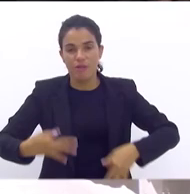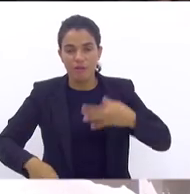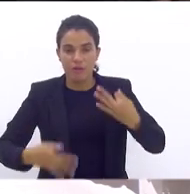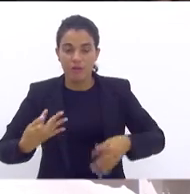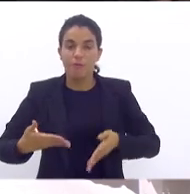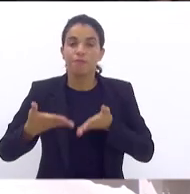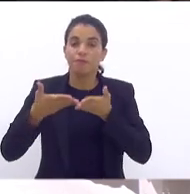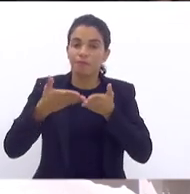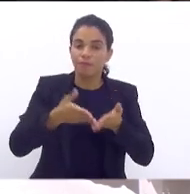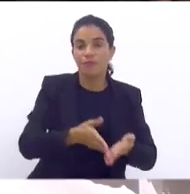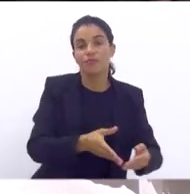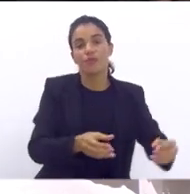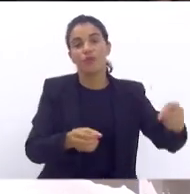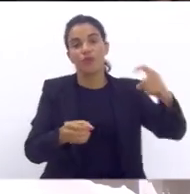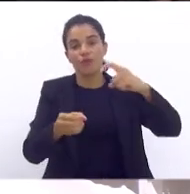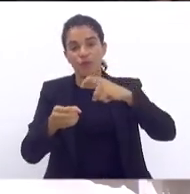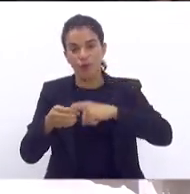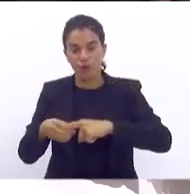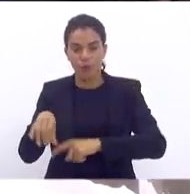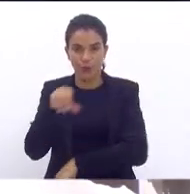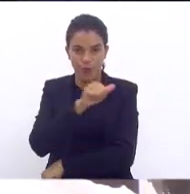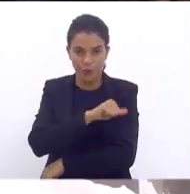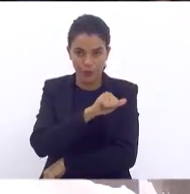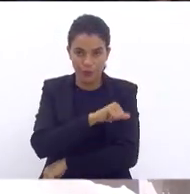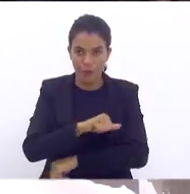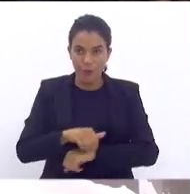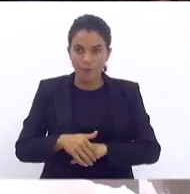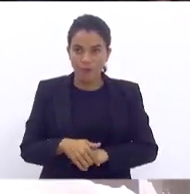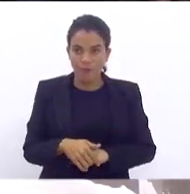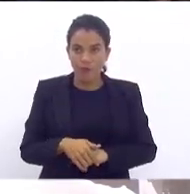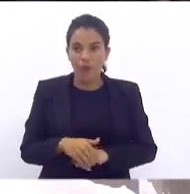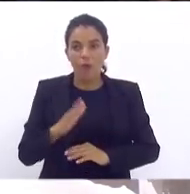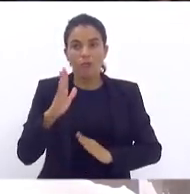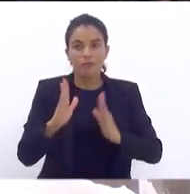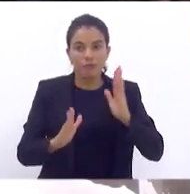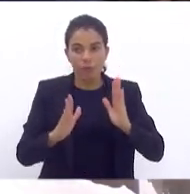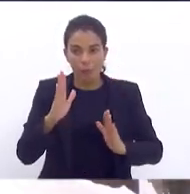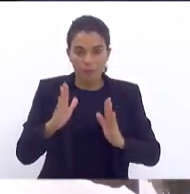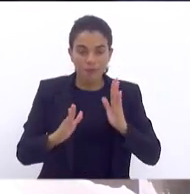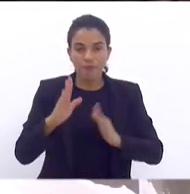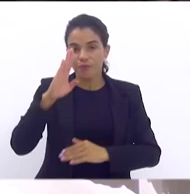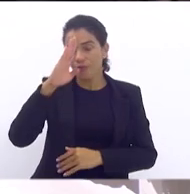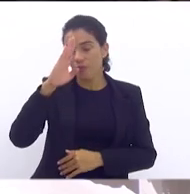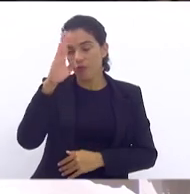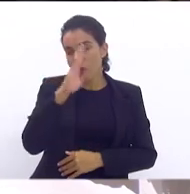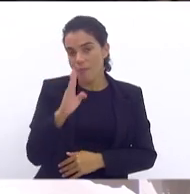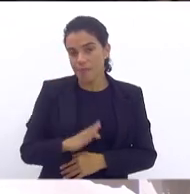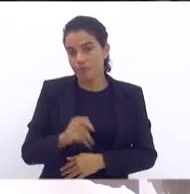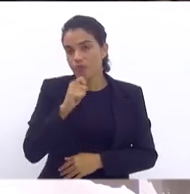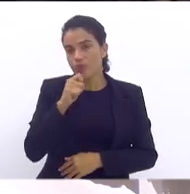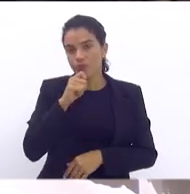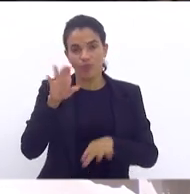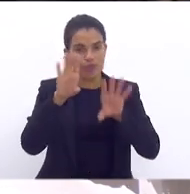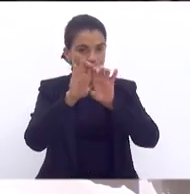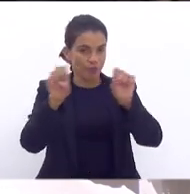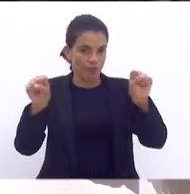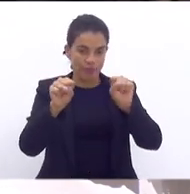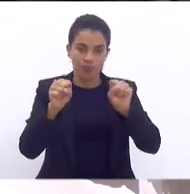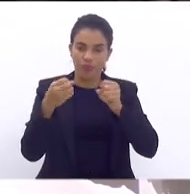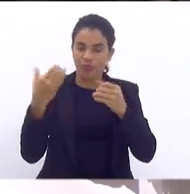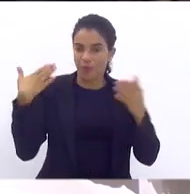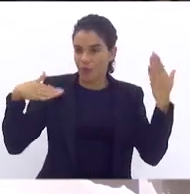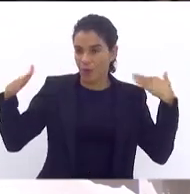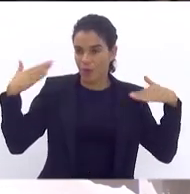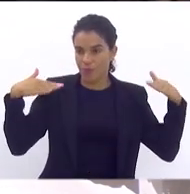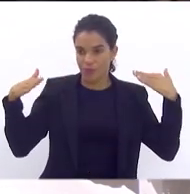embarcação retornou, então, ao porto do Rio de Janeiro. Na ocasião, o Brasil não contava com o Tribunal Marítimo. E aí,